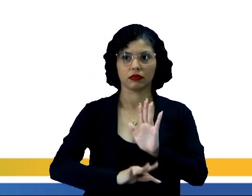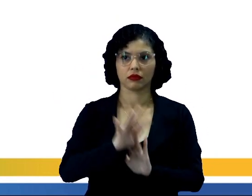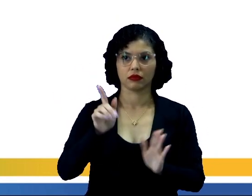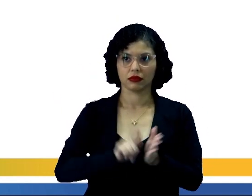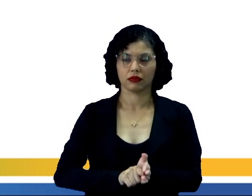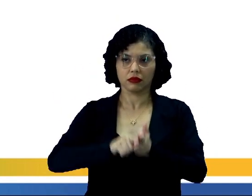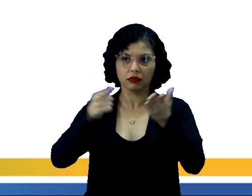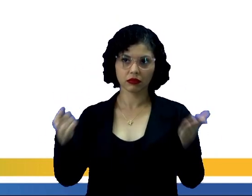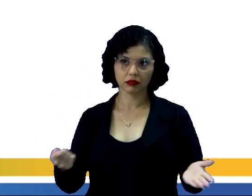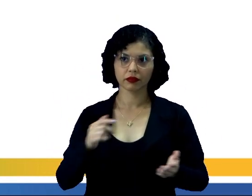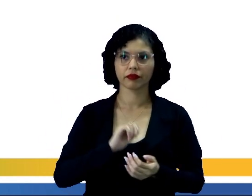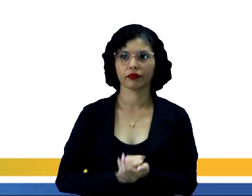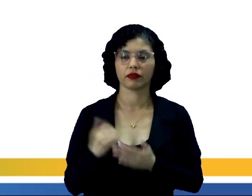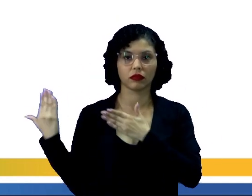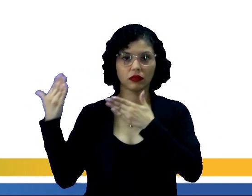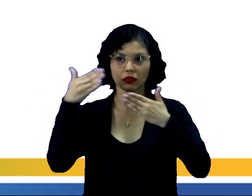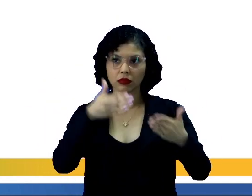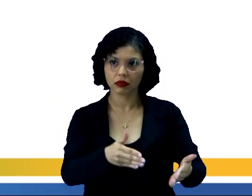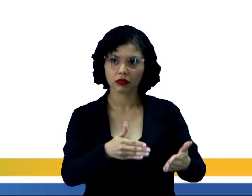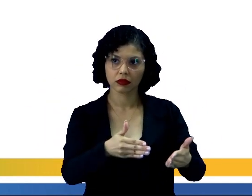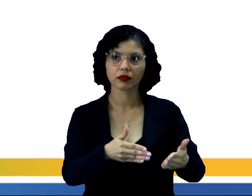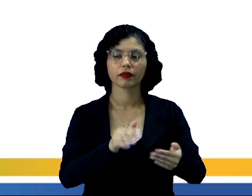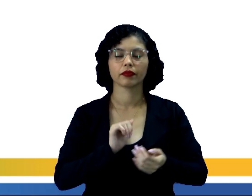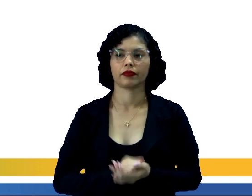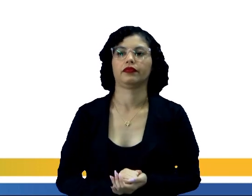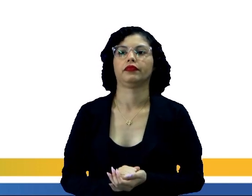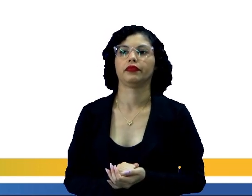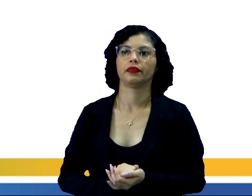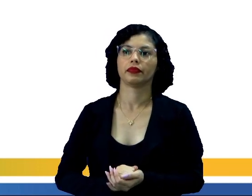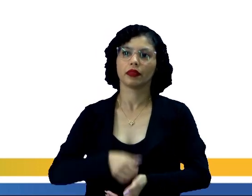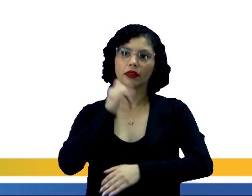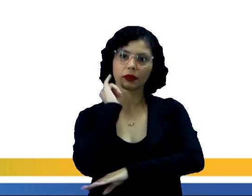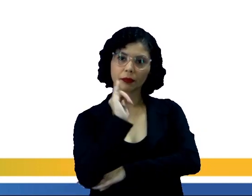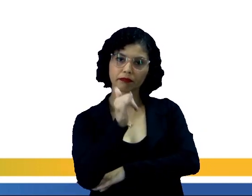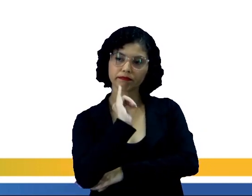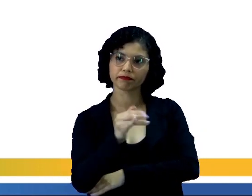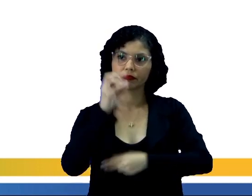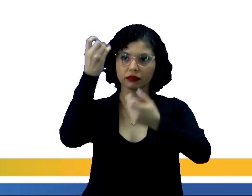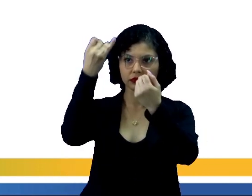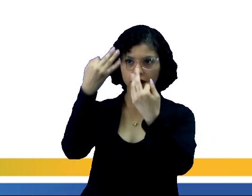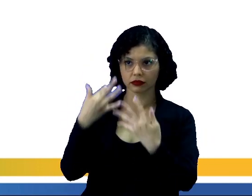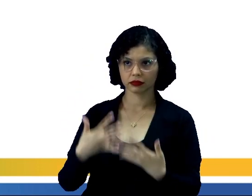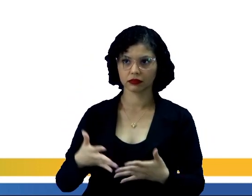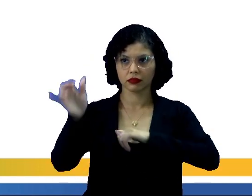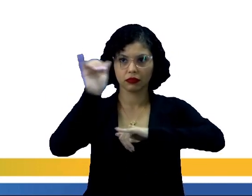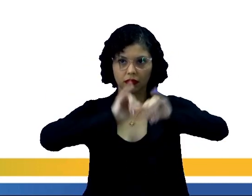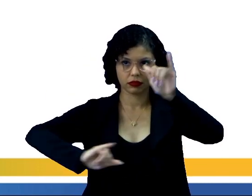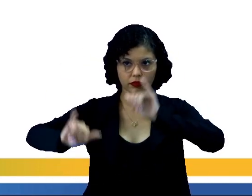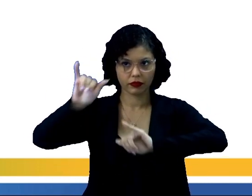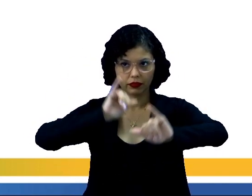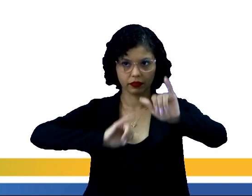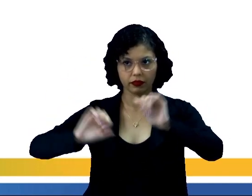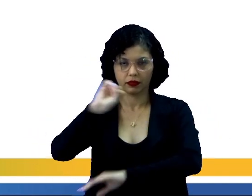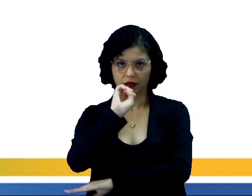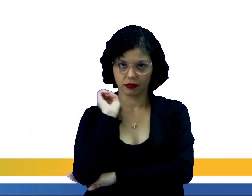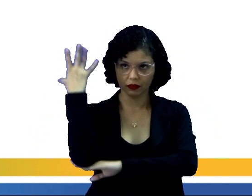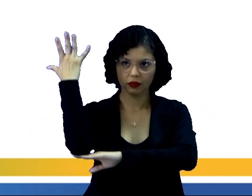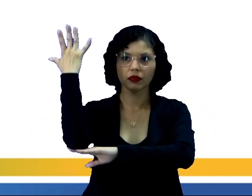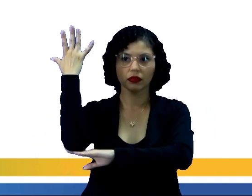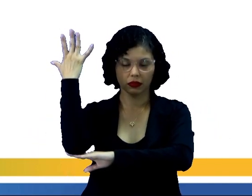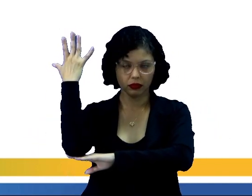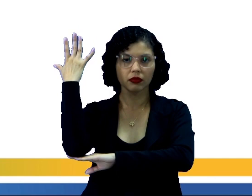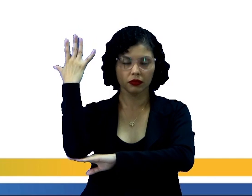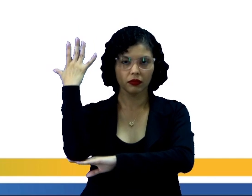um texto jornalístico cujo objetivo é relatar, narrar e